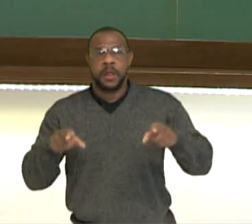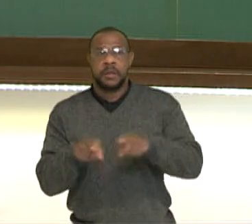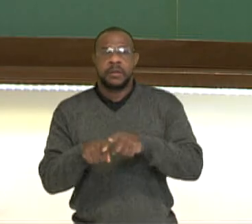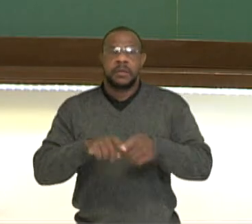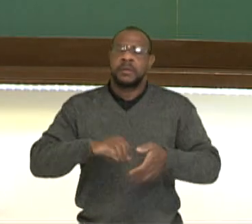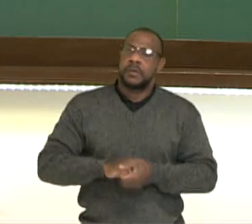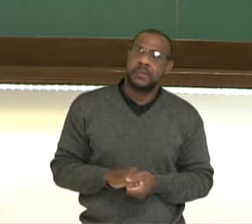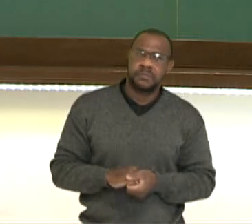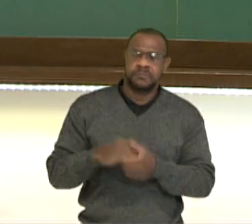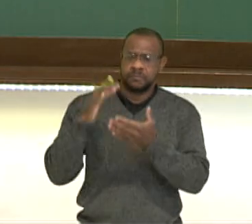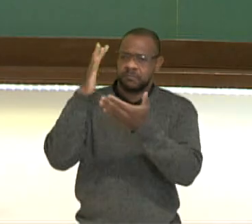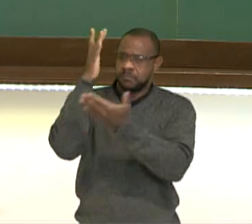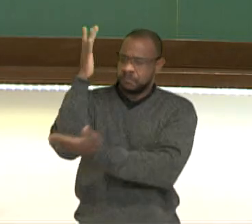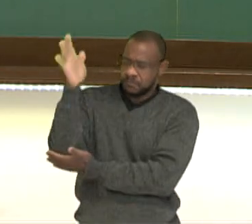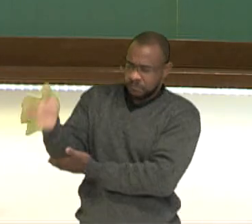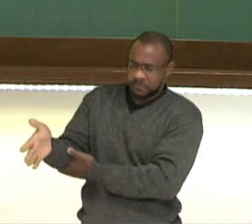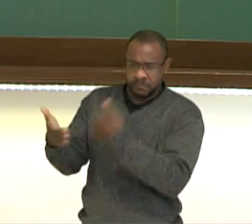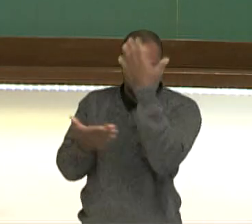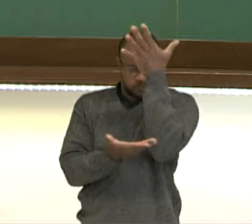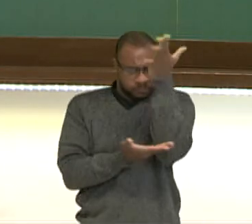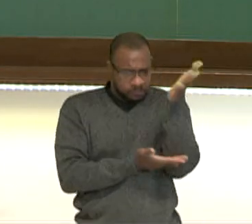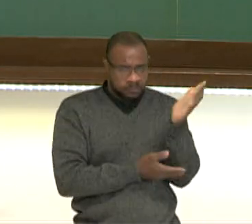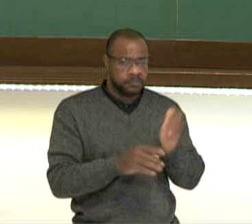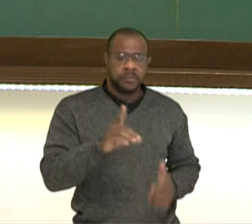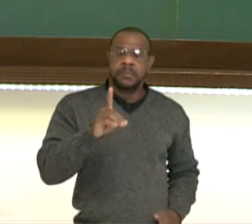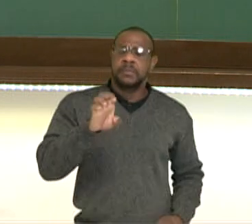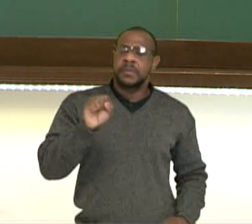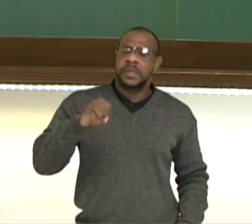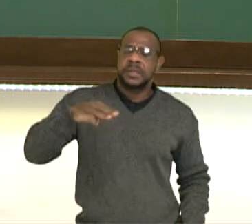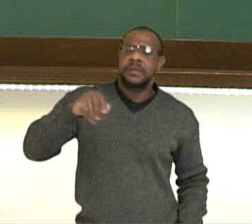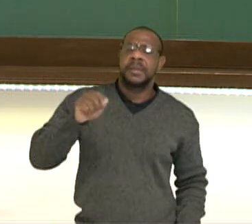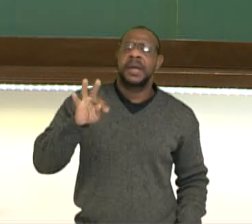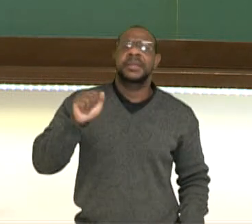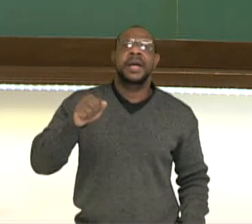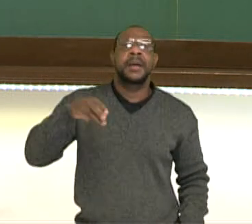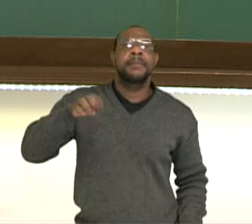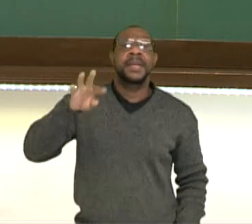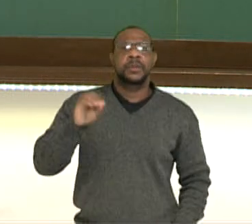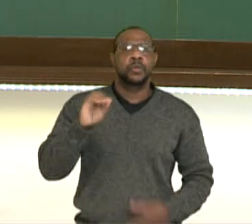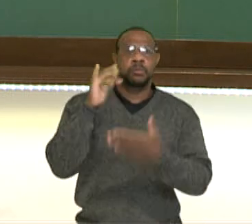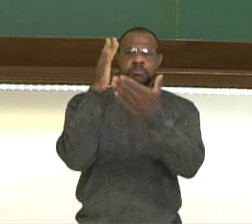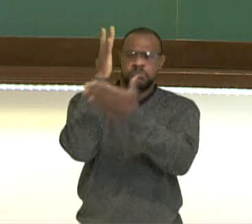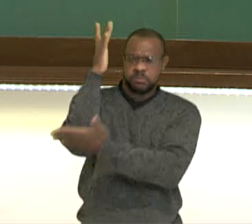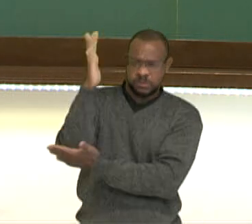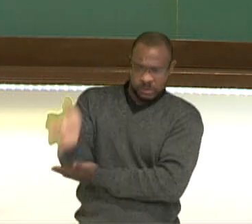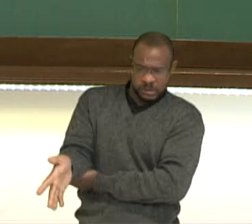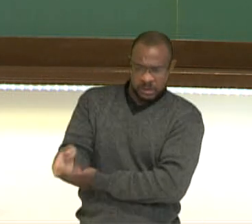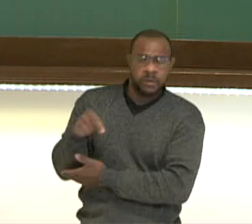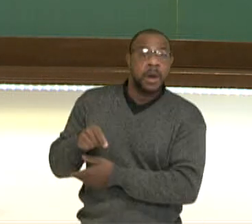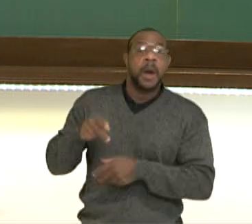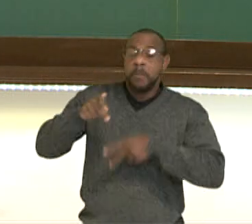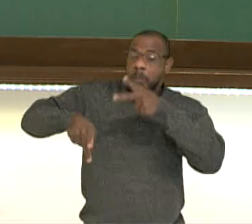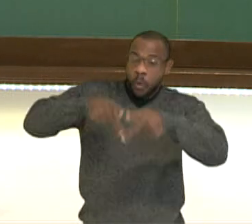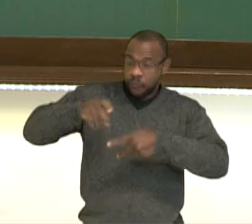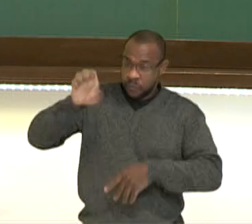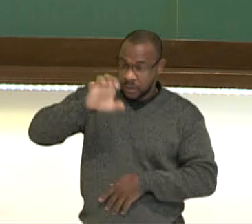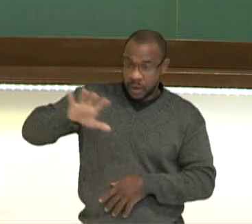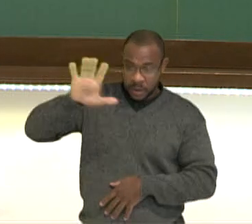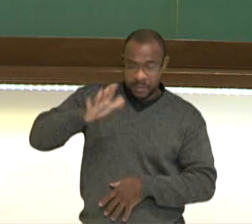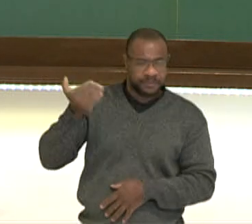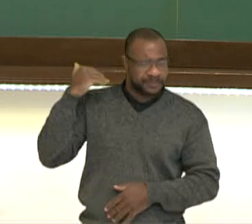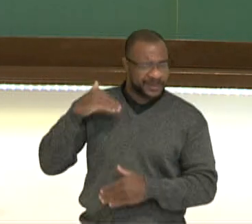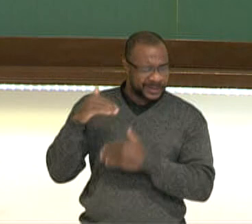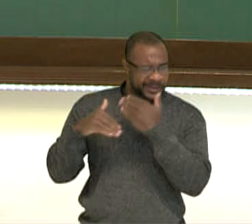nesse desmatamento, como a civilização, a população europeia veio se